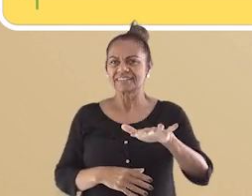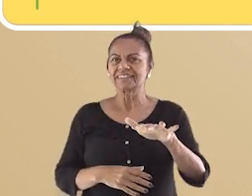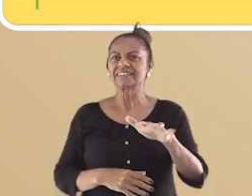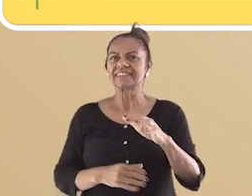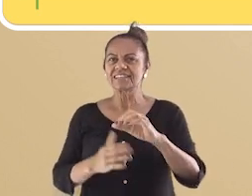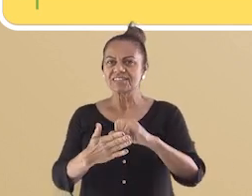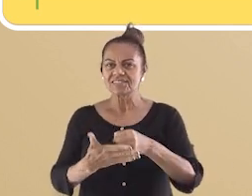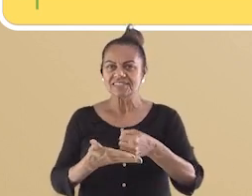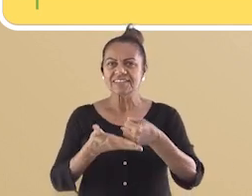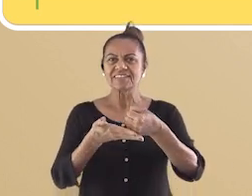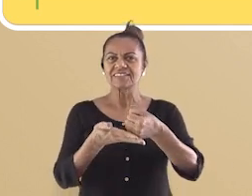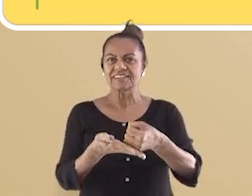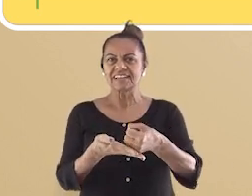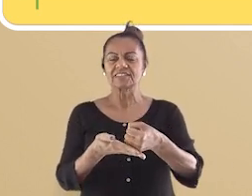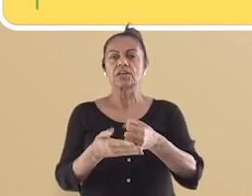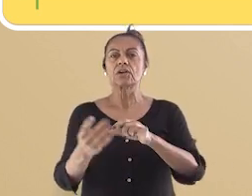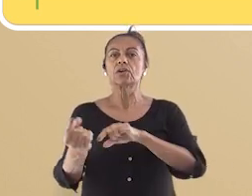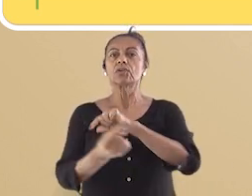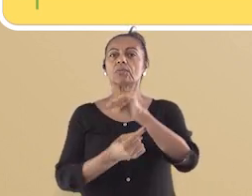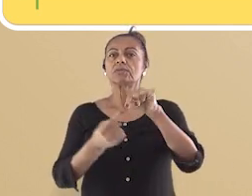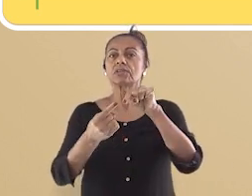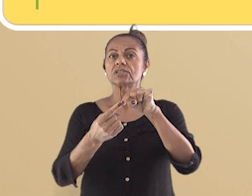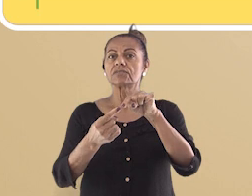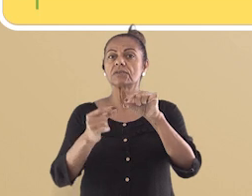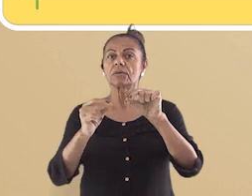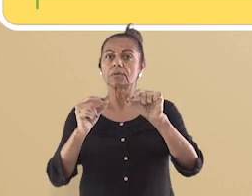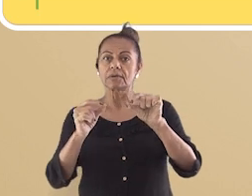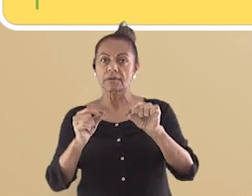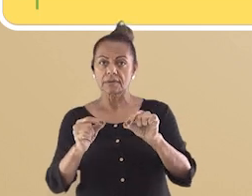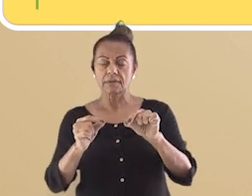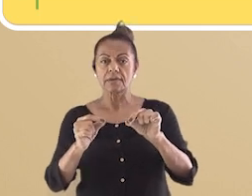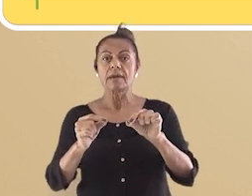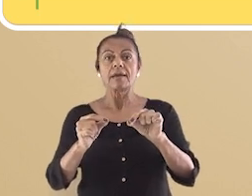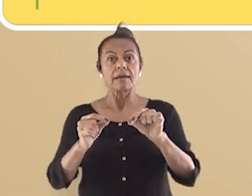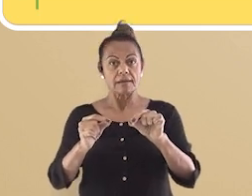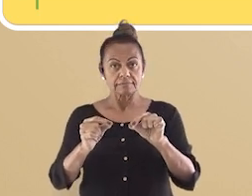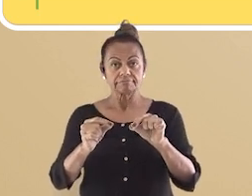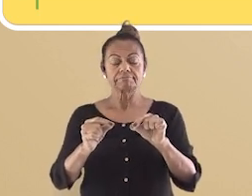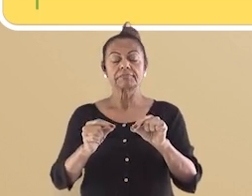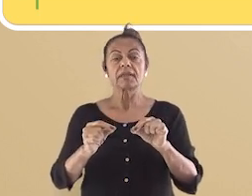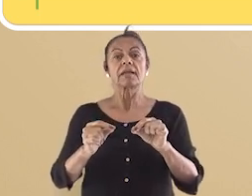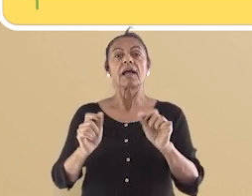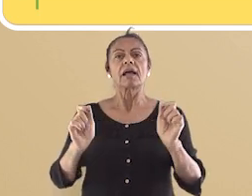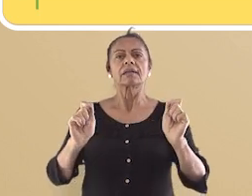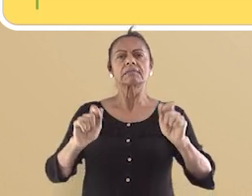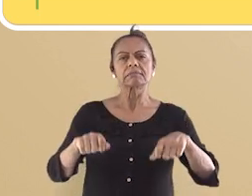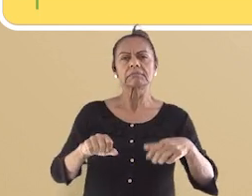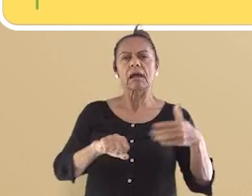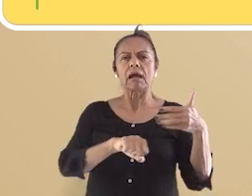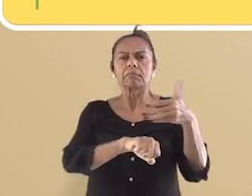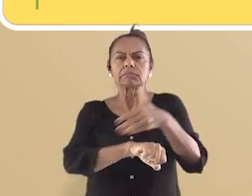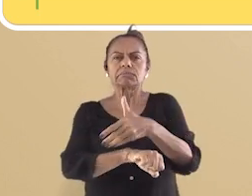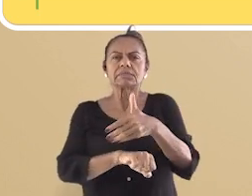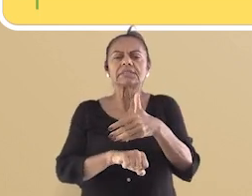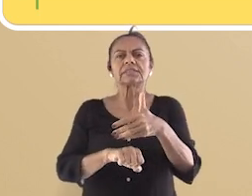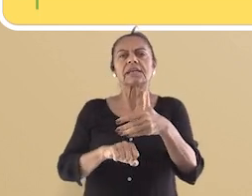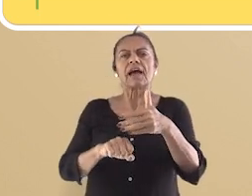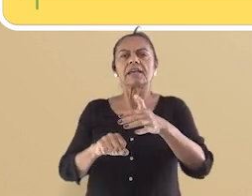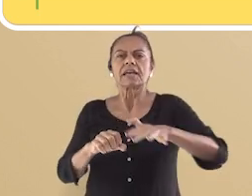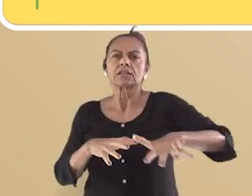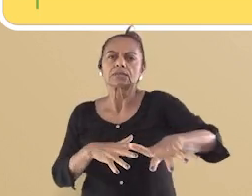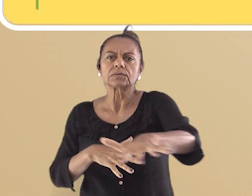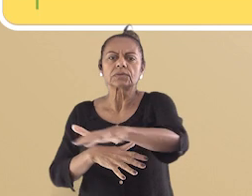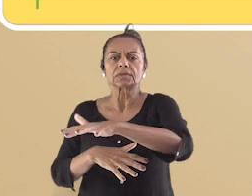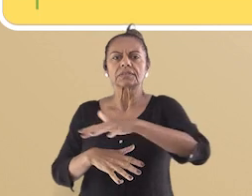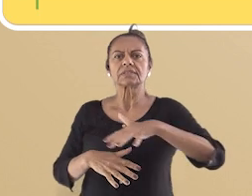de aprendizagem é inserir-se ativamente em seu meio social e natural, usufruindo racional e